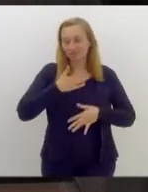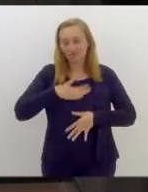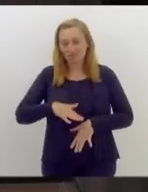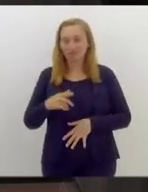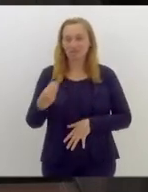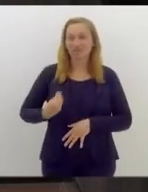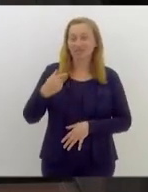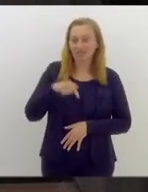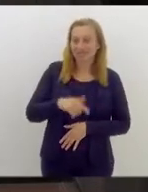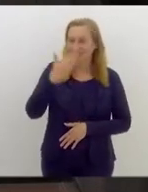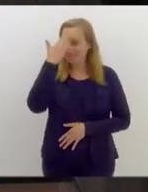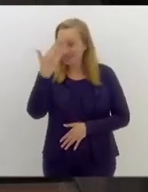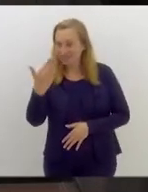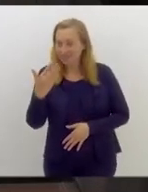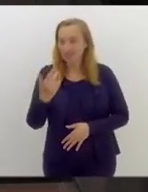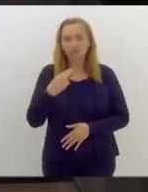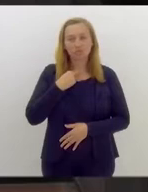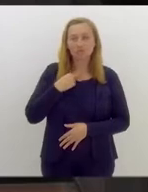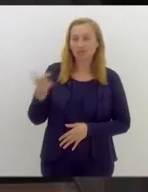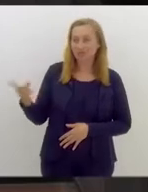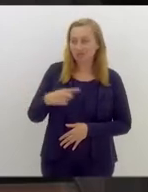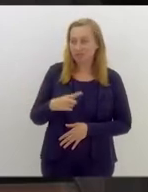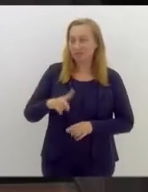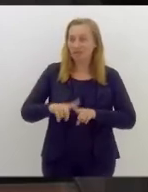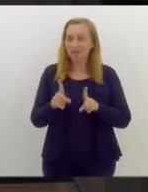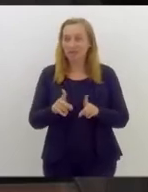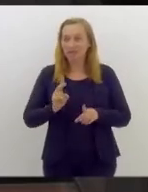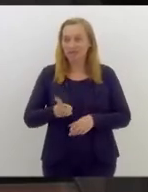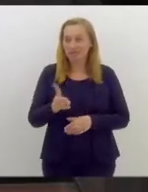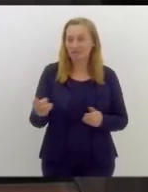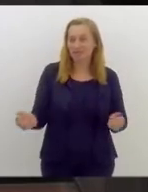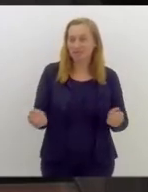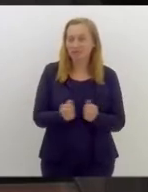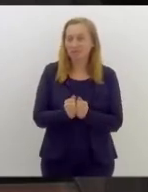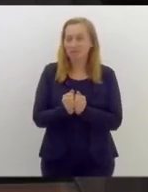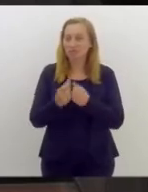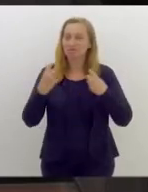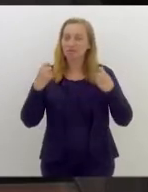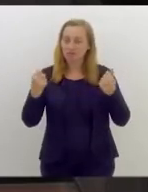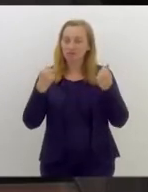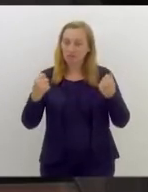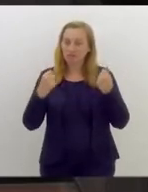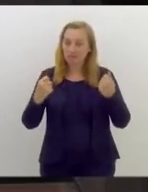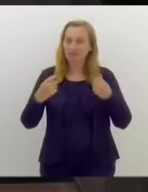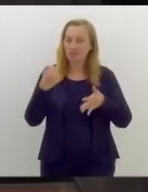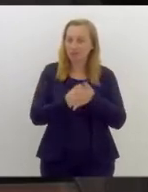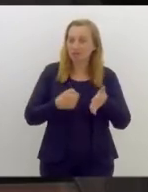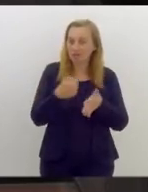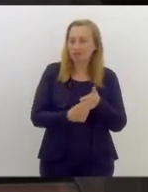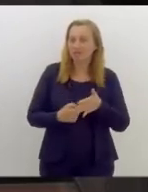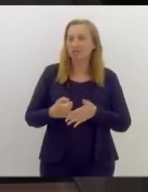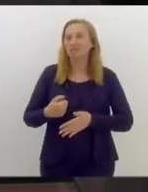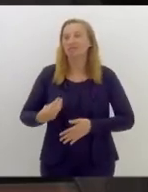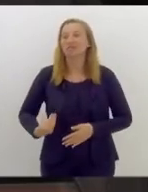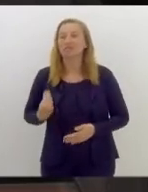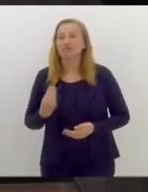aqui. Agradeço aos que não puderam comparecer, mas que sempre estiveram torcendo e lutando pelo meu crescimento pessoal e profissional.